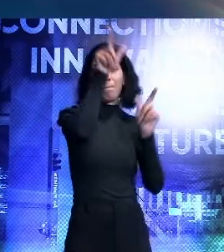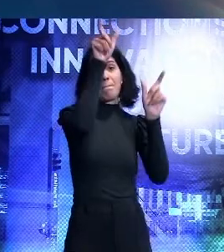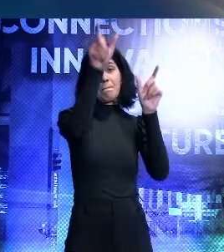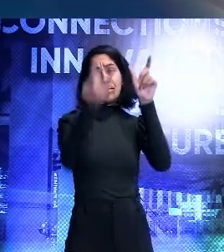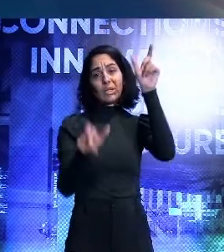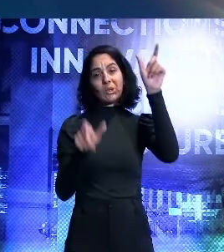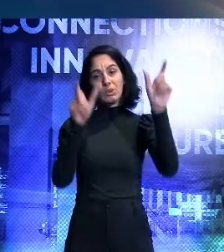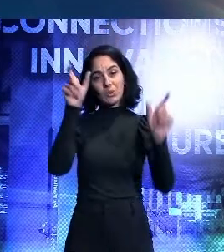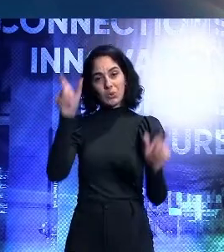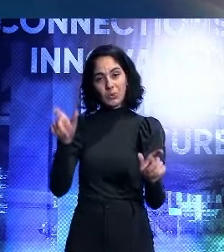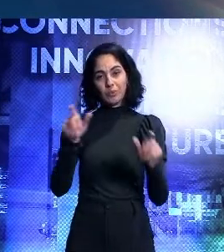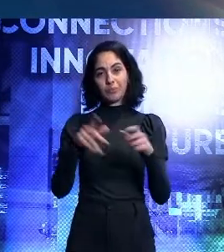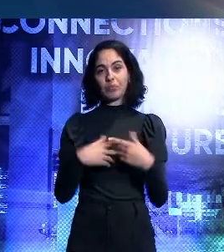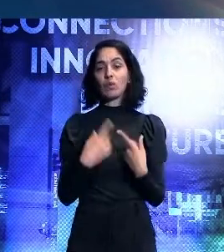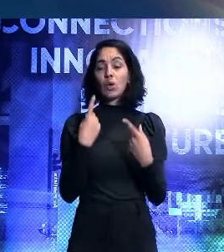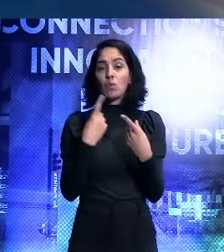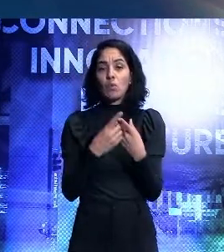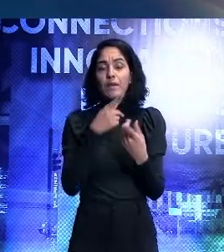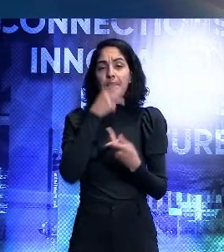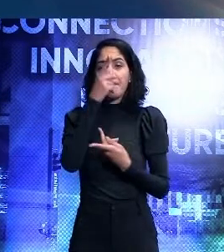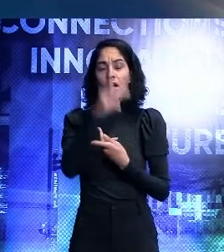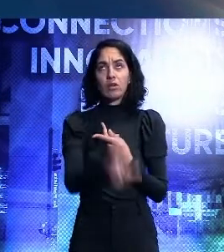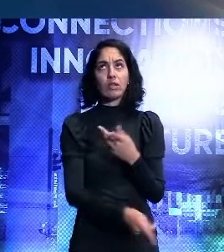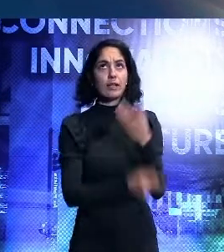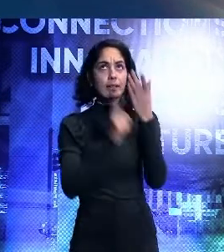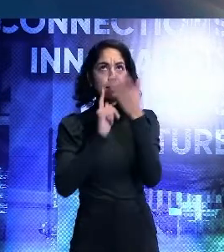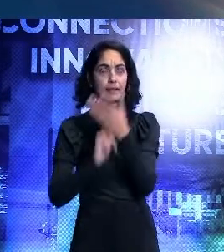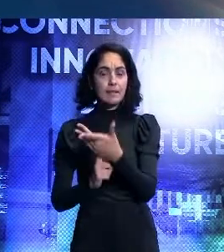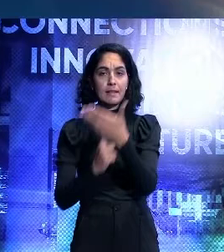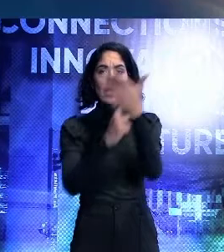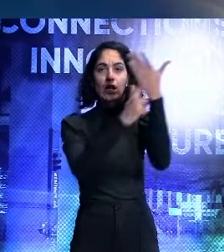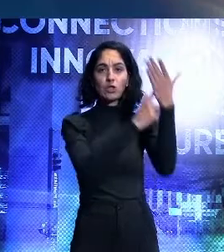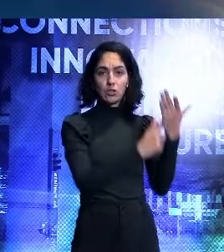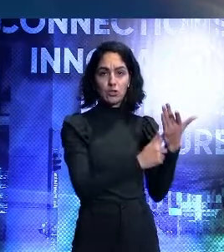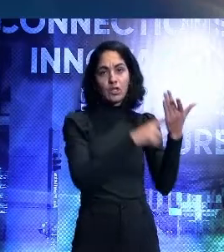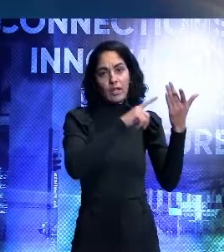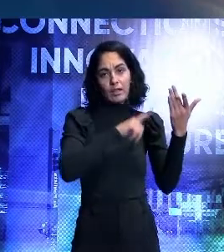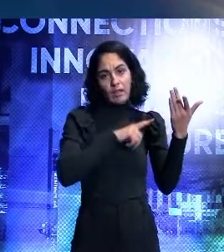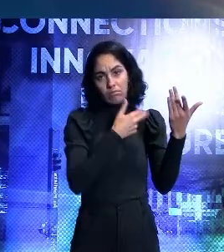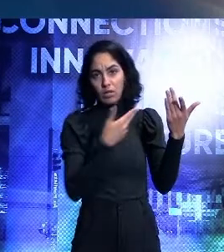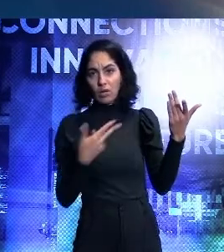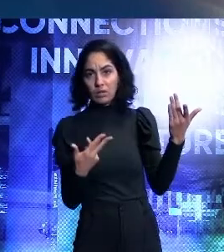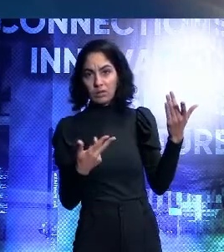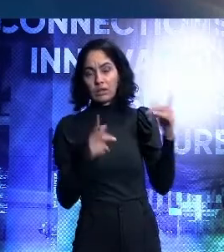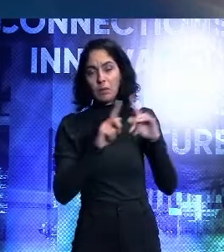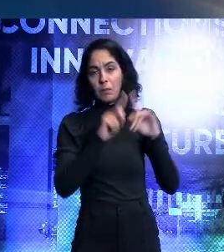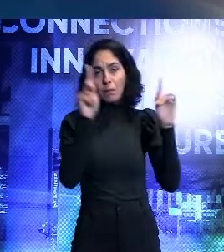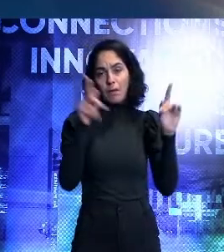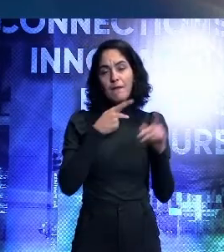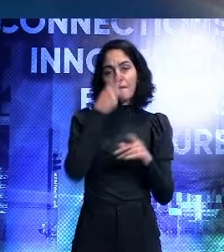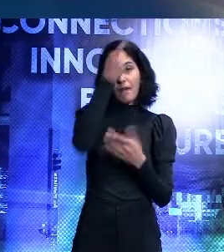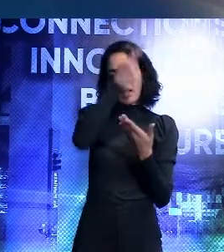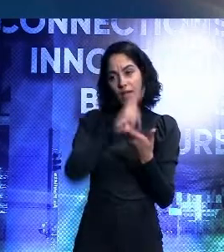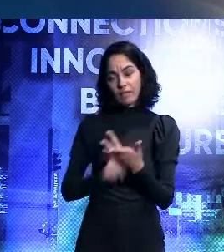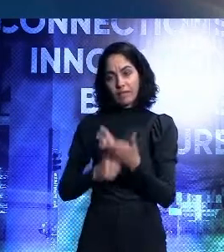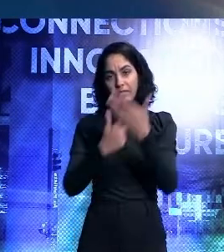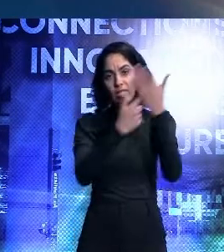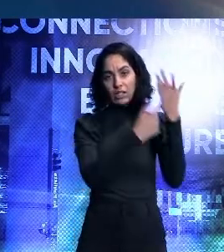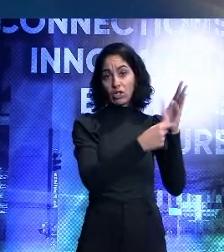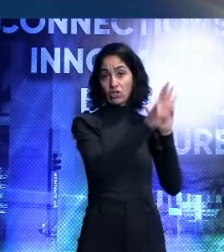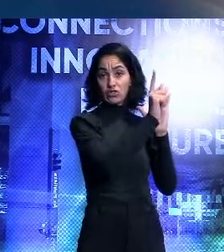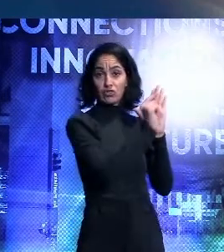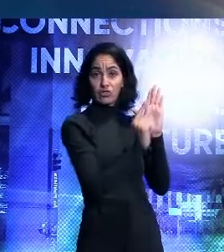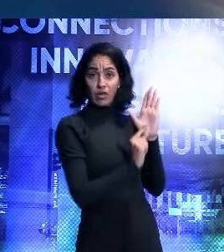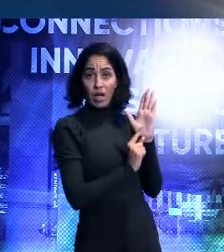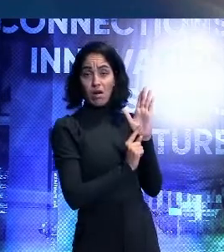Porque quando a gente fala de tecnologia, às vezes acontece uma coisa. Quando a gente fala de tecnologia digital, a gente já